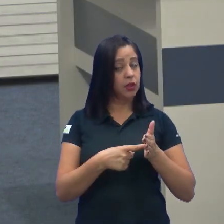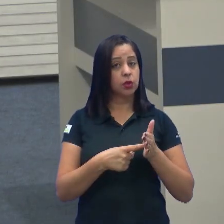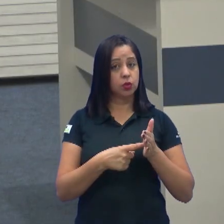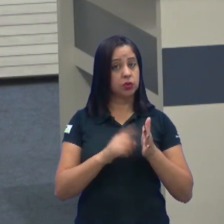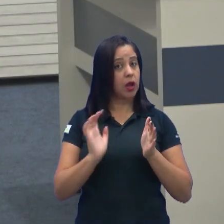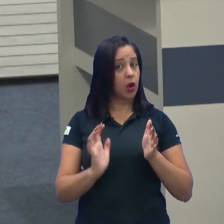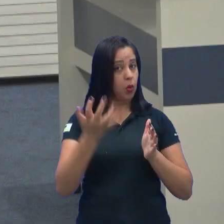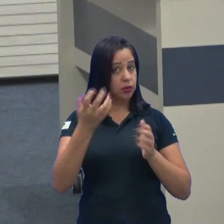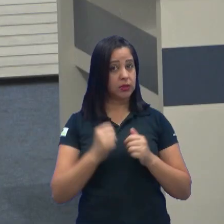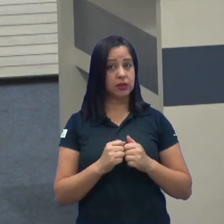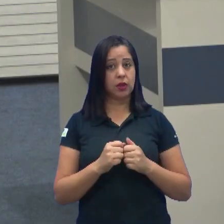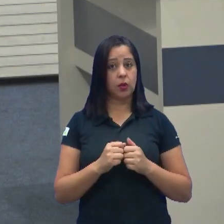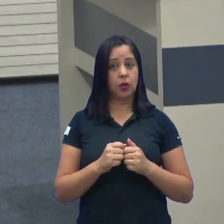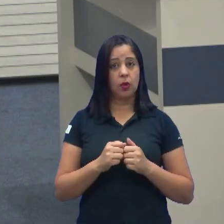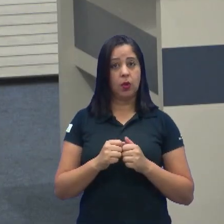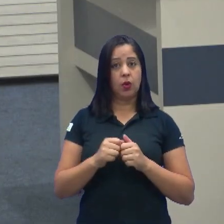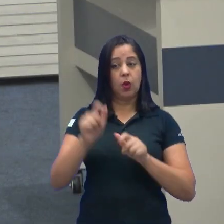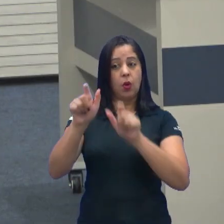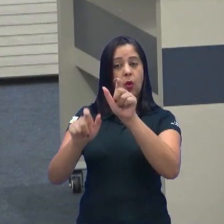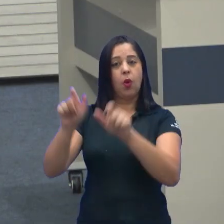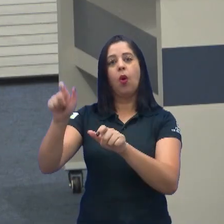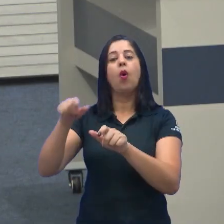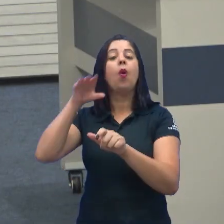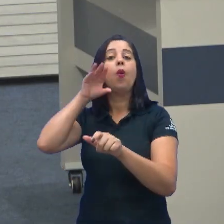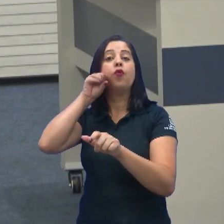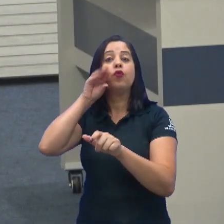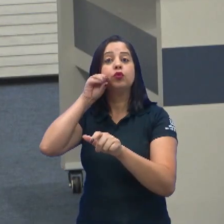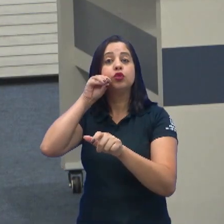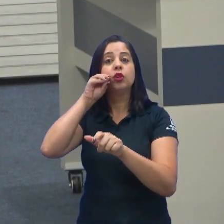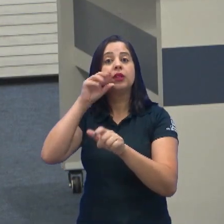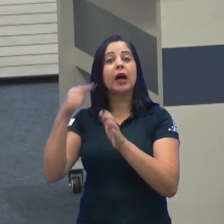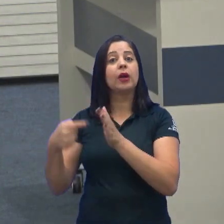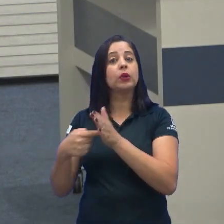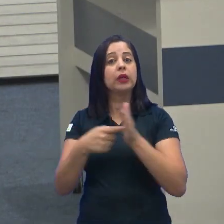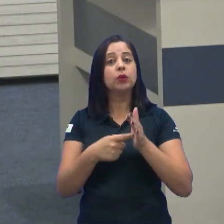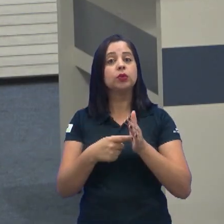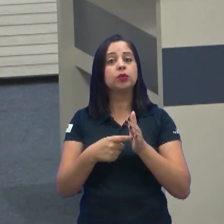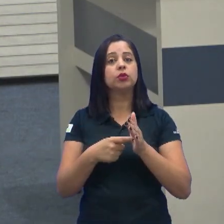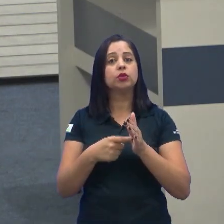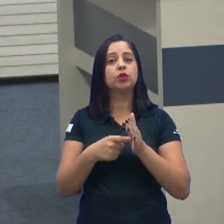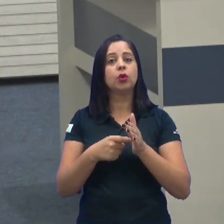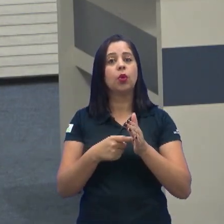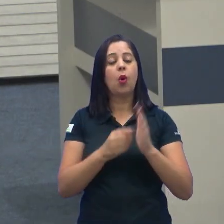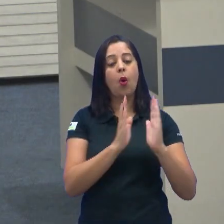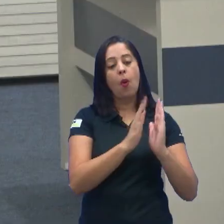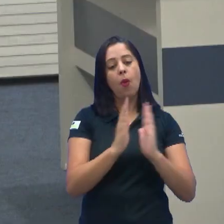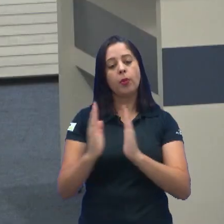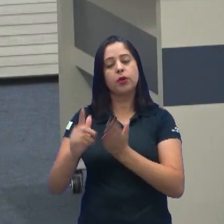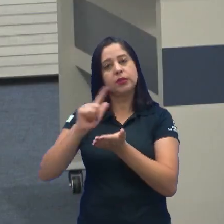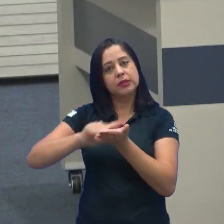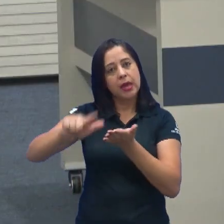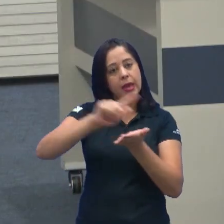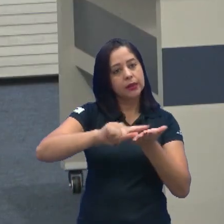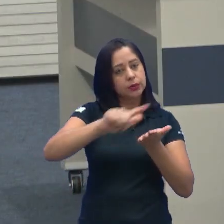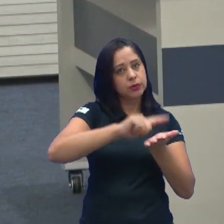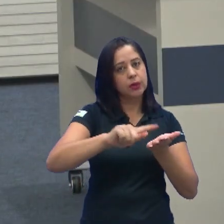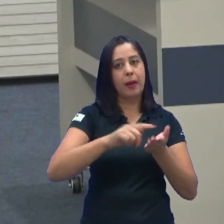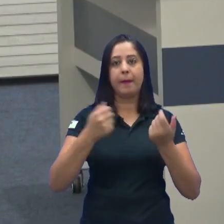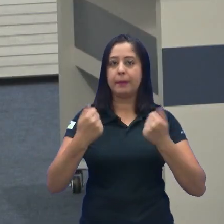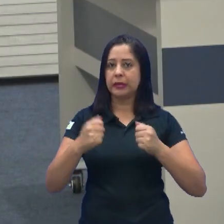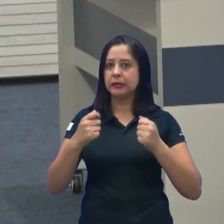dos funcionários com o processo de esterilização. Então, precisa ter assim, um olhar e uma preocupação, porque